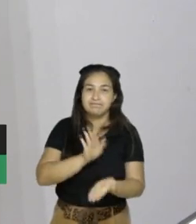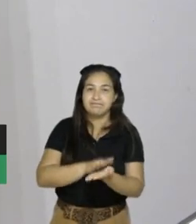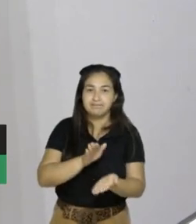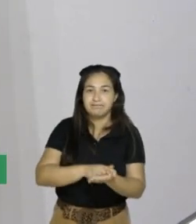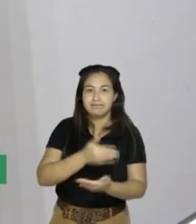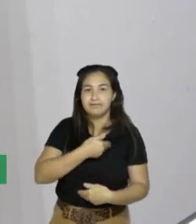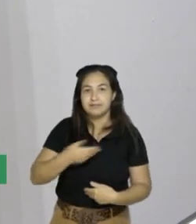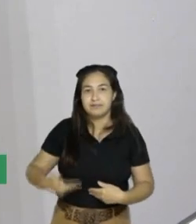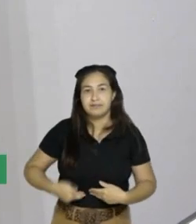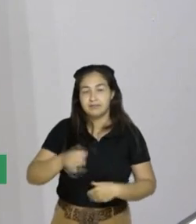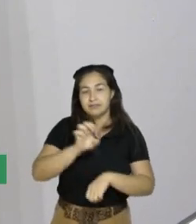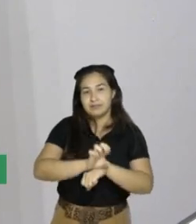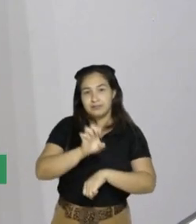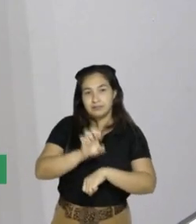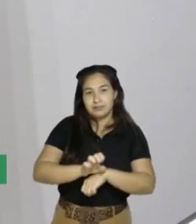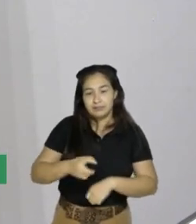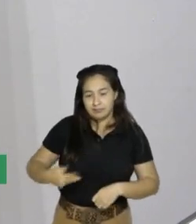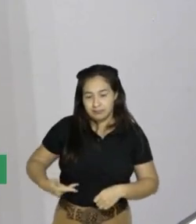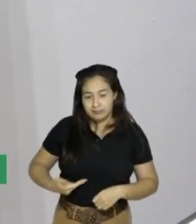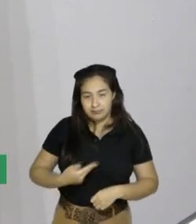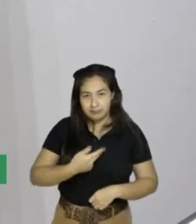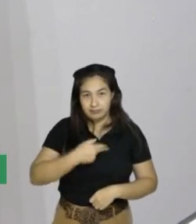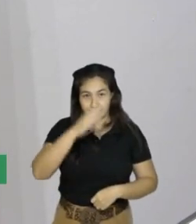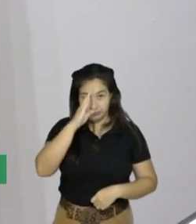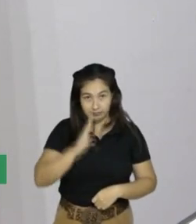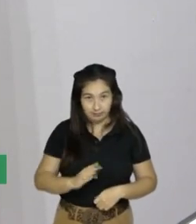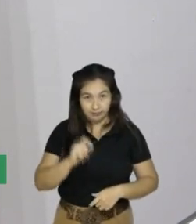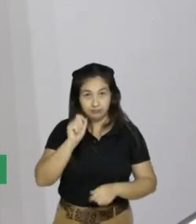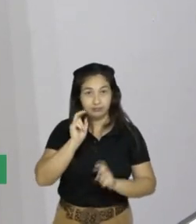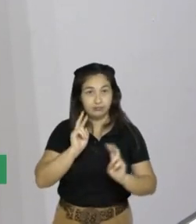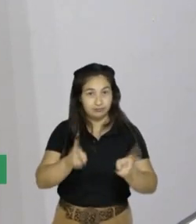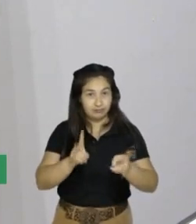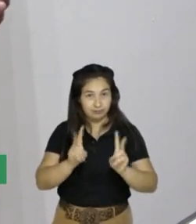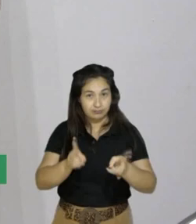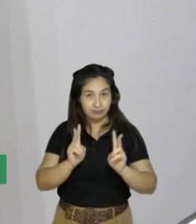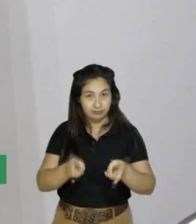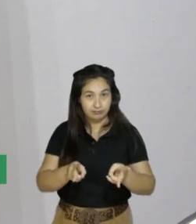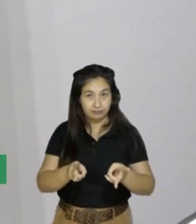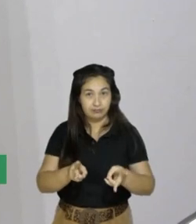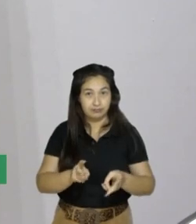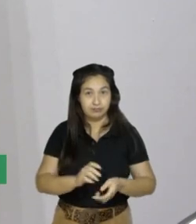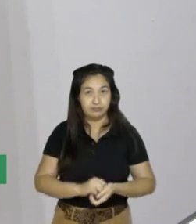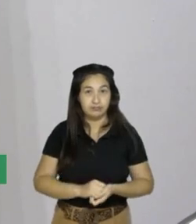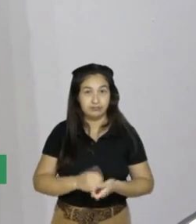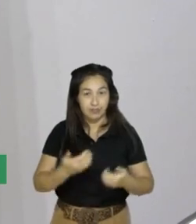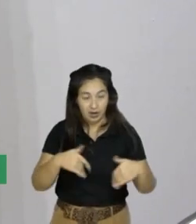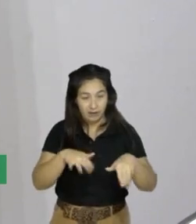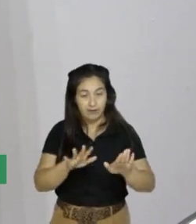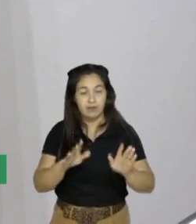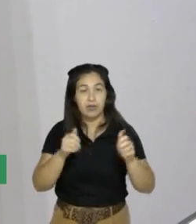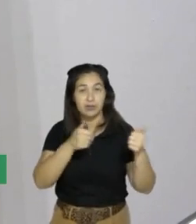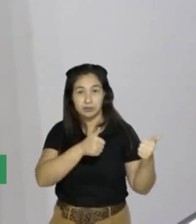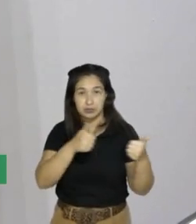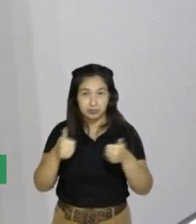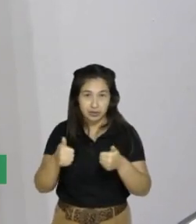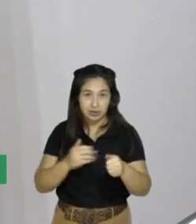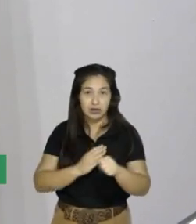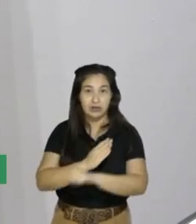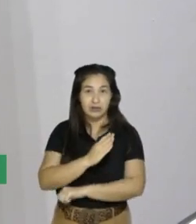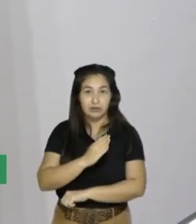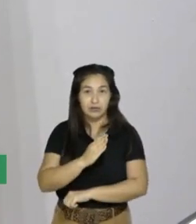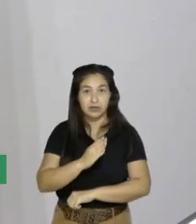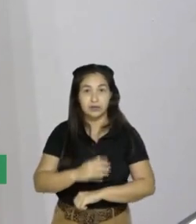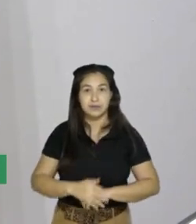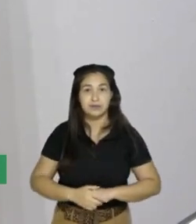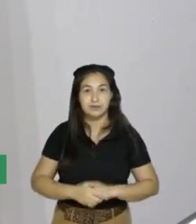do estado que tange a cirurgias e que continue e como diz nosso Governador vamo que vamo pra que dê certo que a gente avance vai pra frente pra